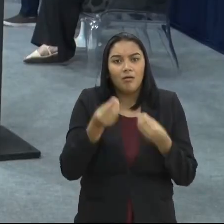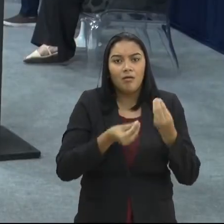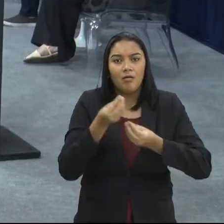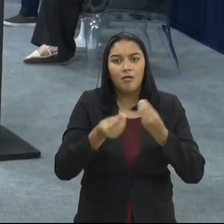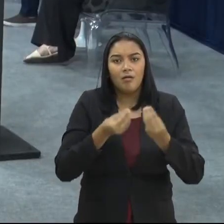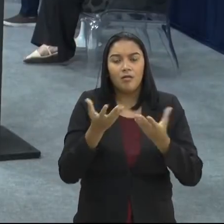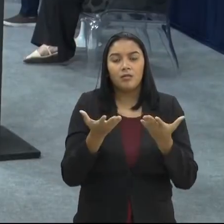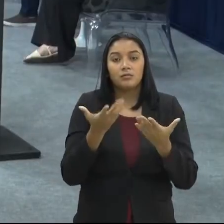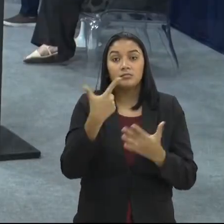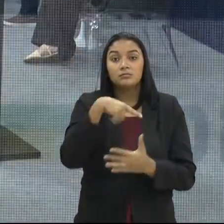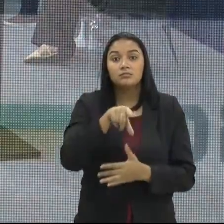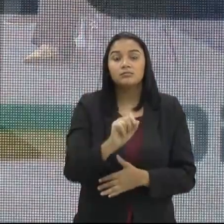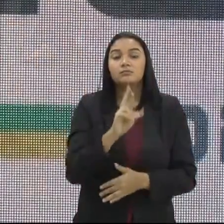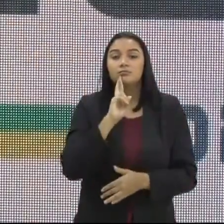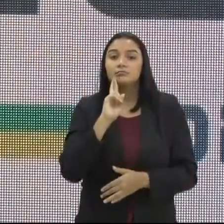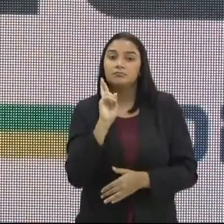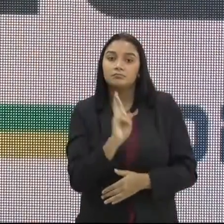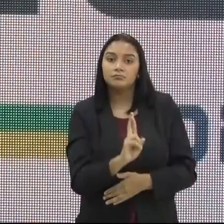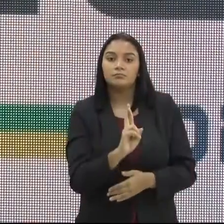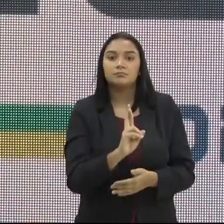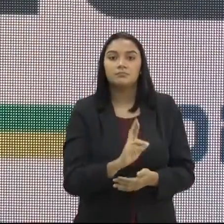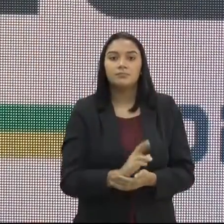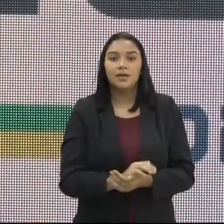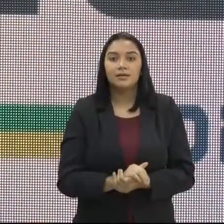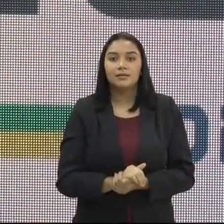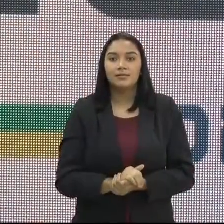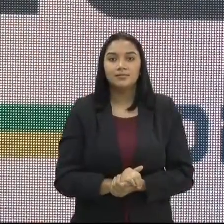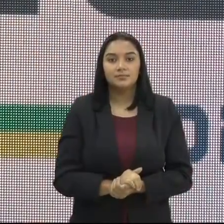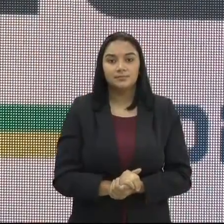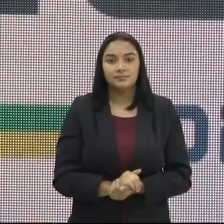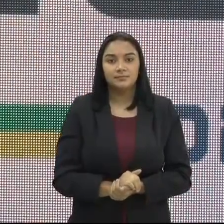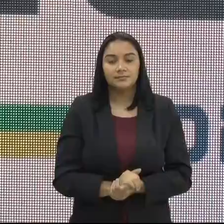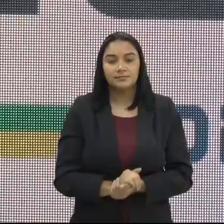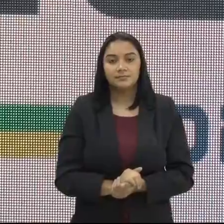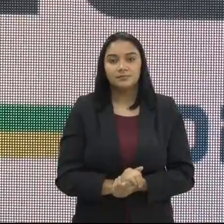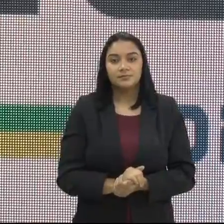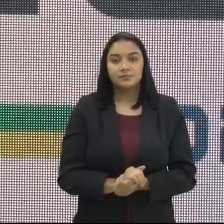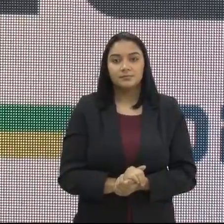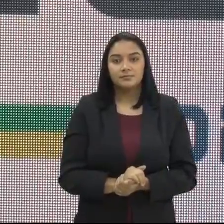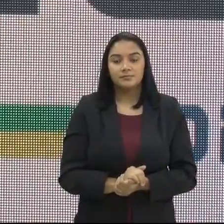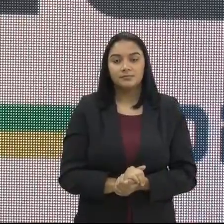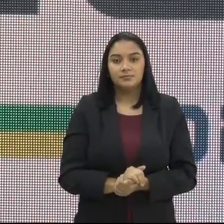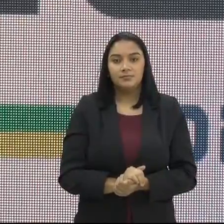E quem vai responder é o candidato